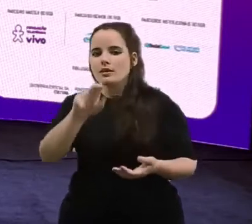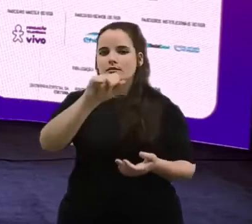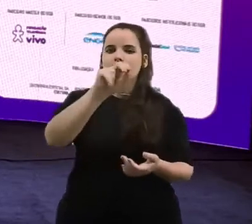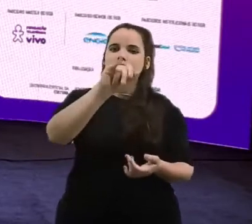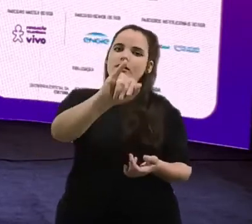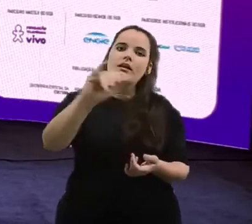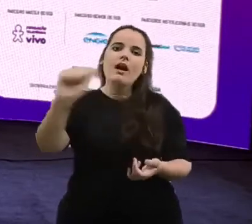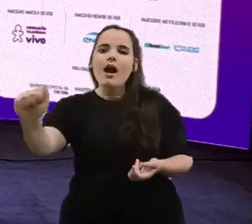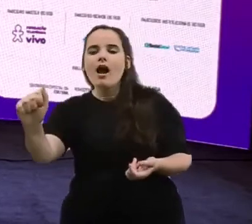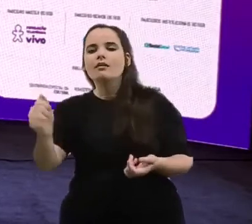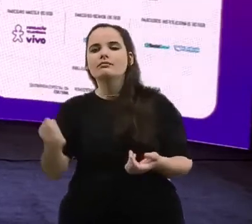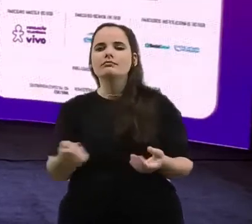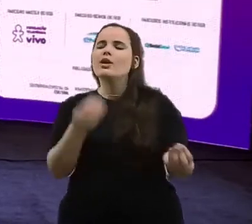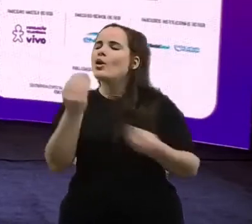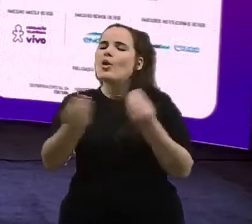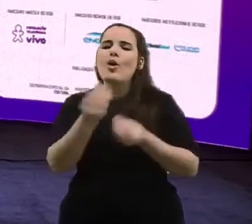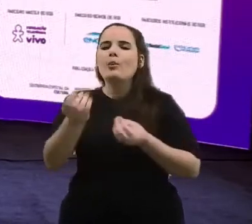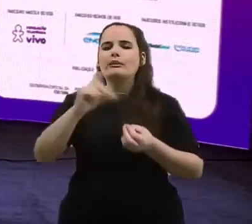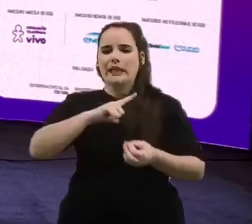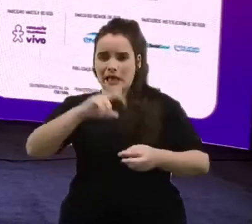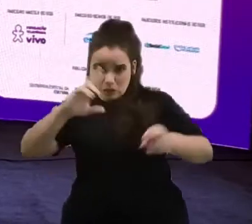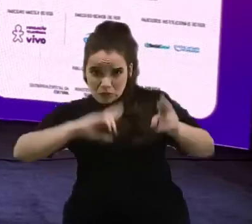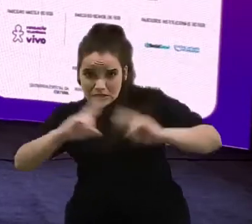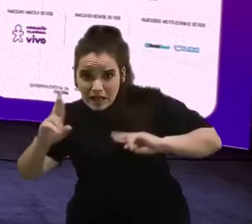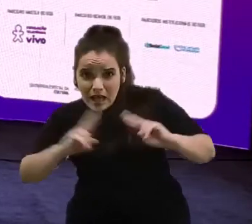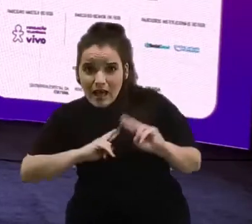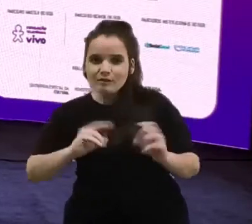está com você, conta para nós.